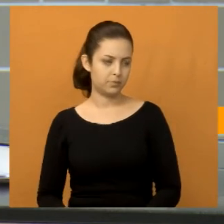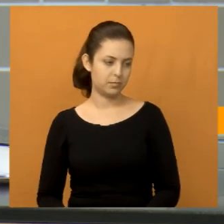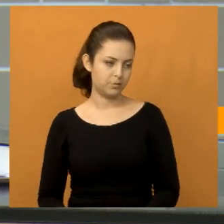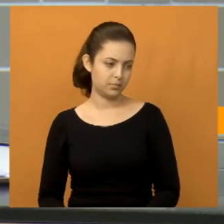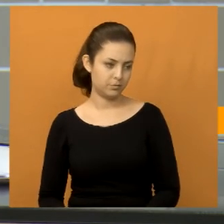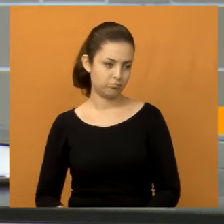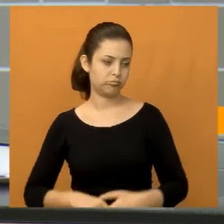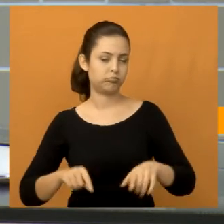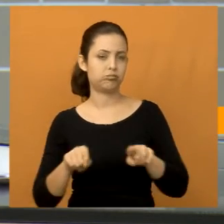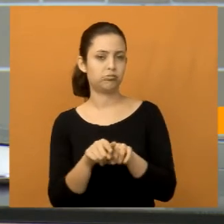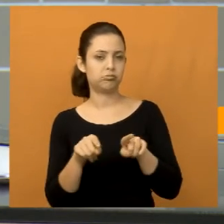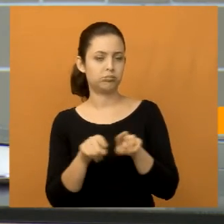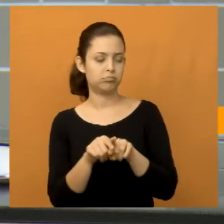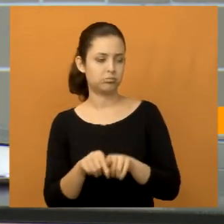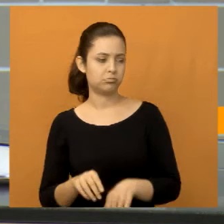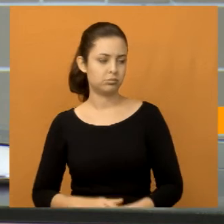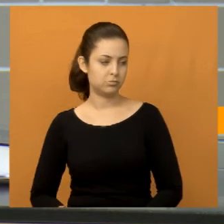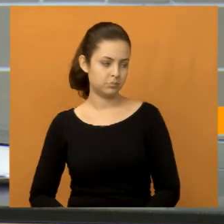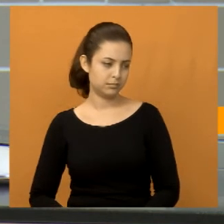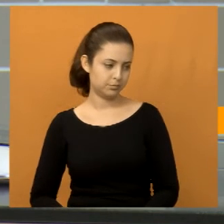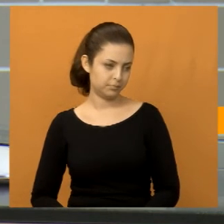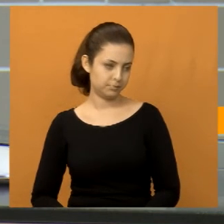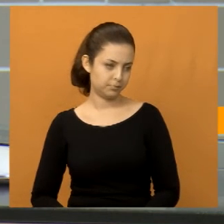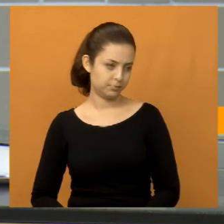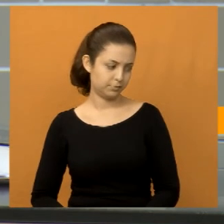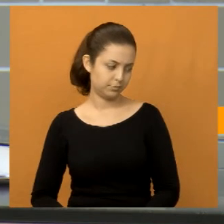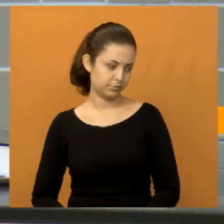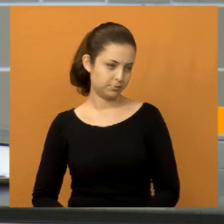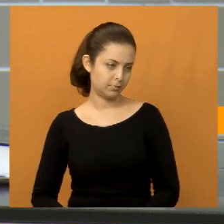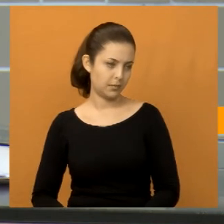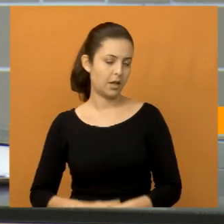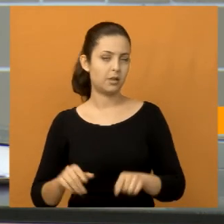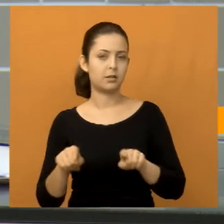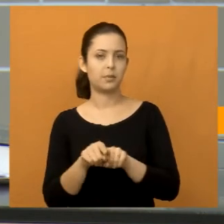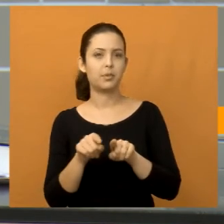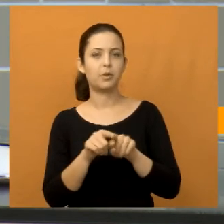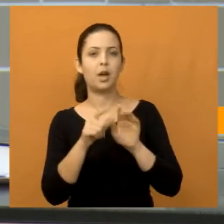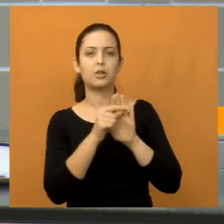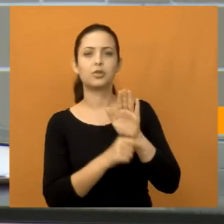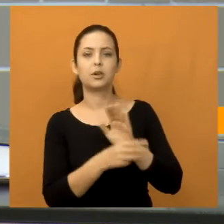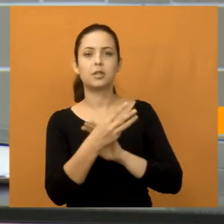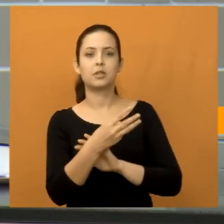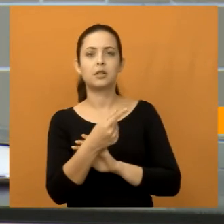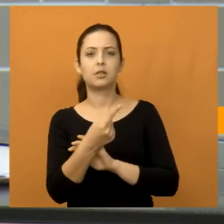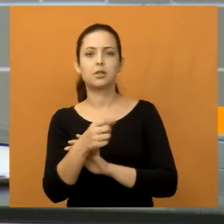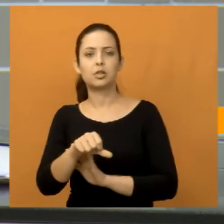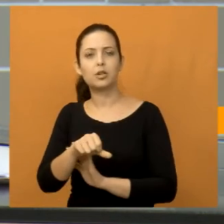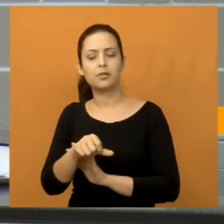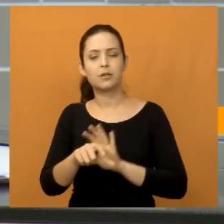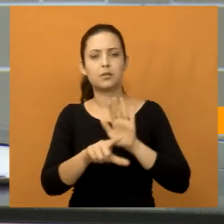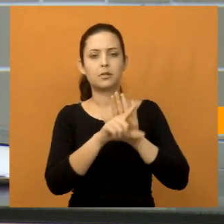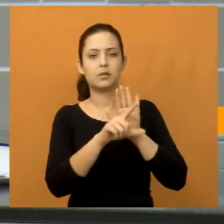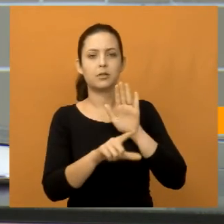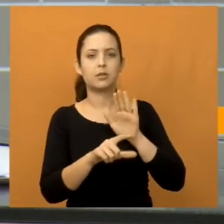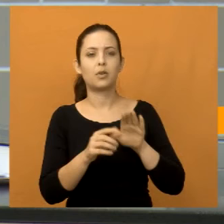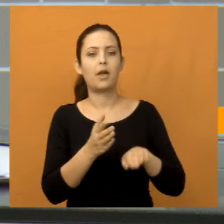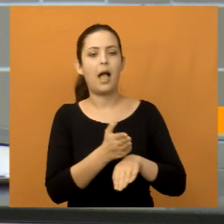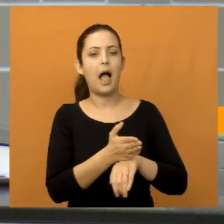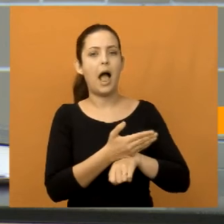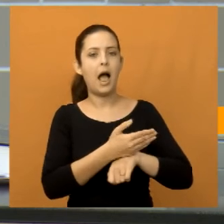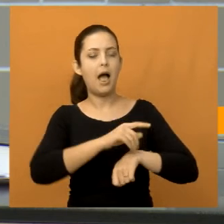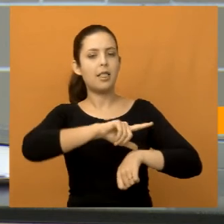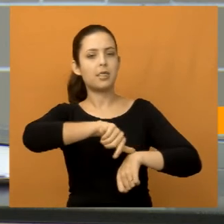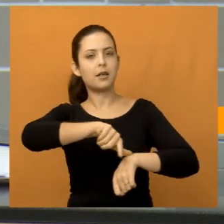E aqui também configura crime de prevaricação, artigo 319, retardar